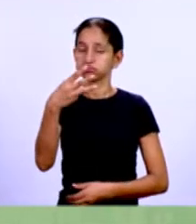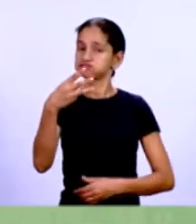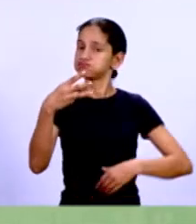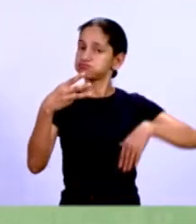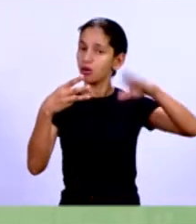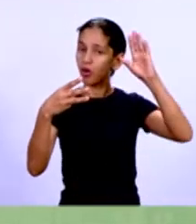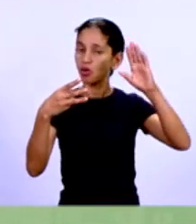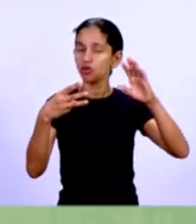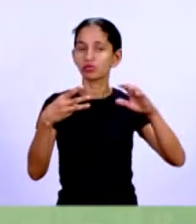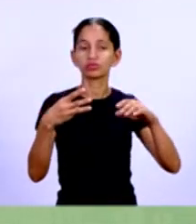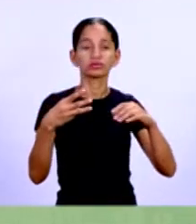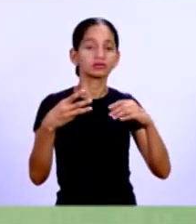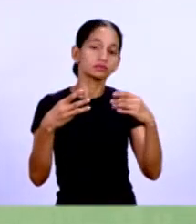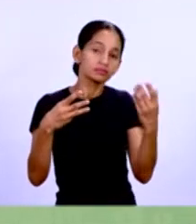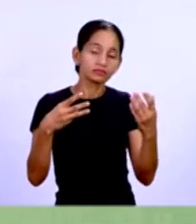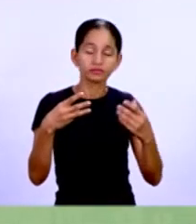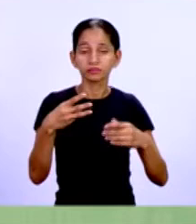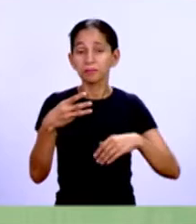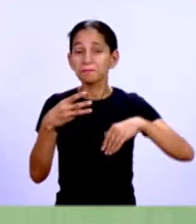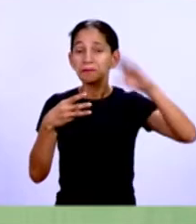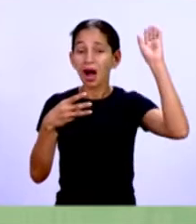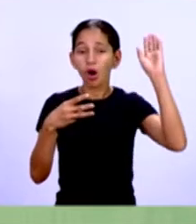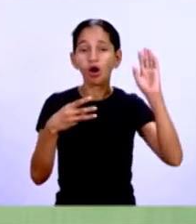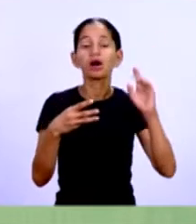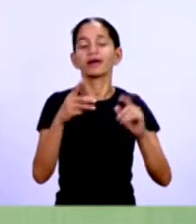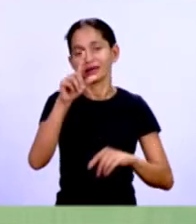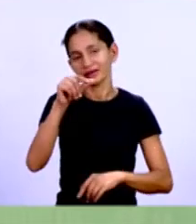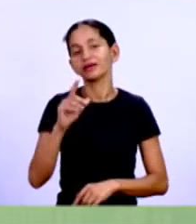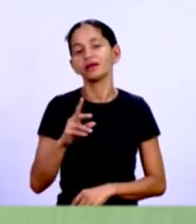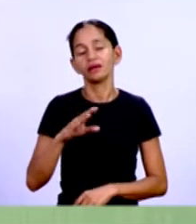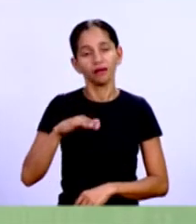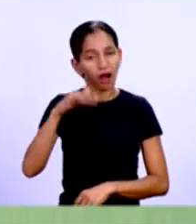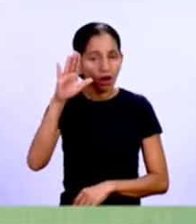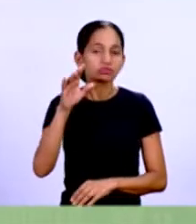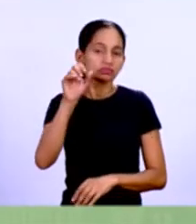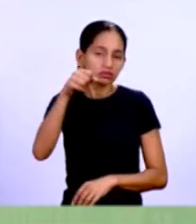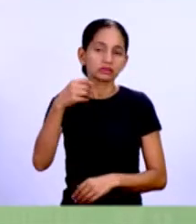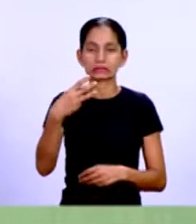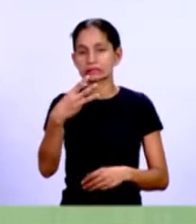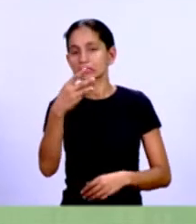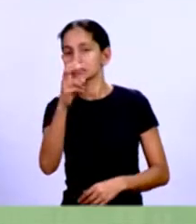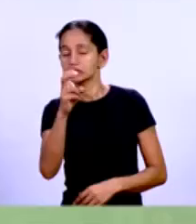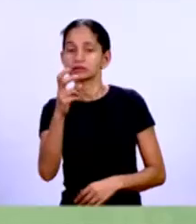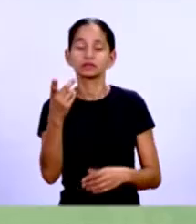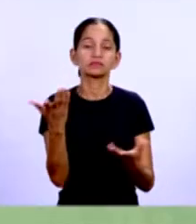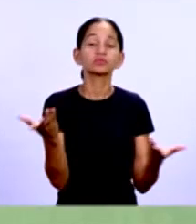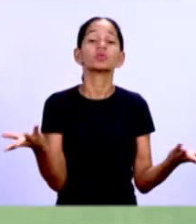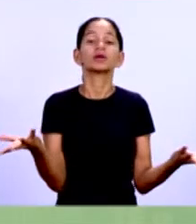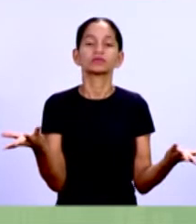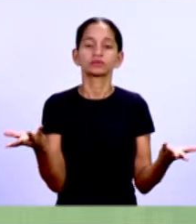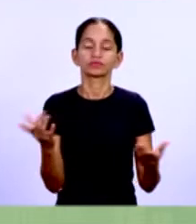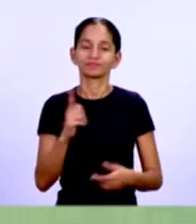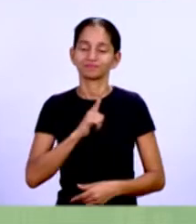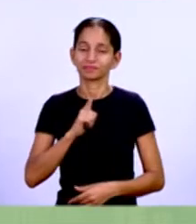alto, né? Quanto maior o risco, o maior resultado possível aqui seria se fosse 3